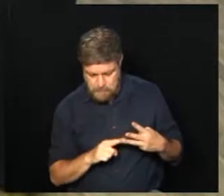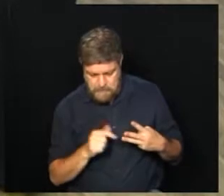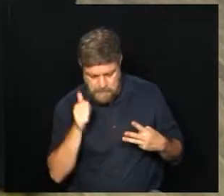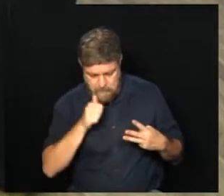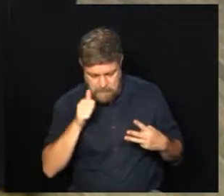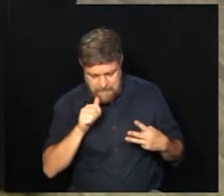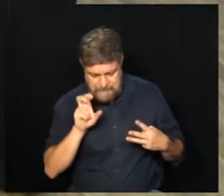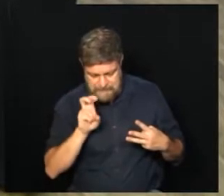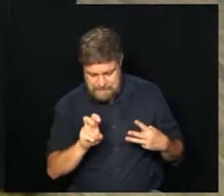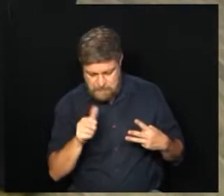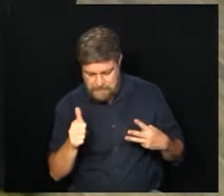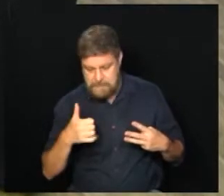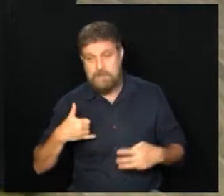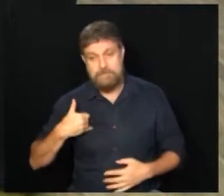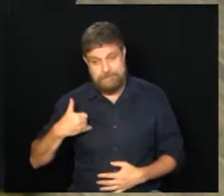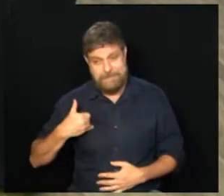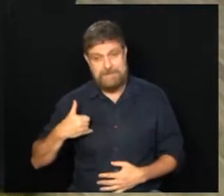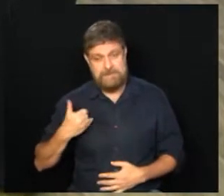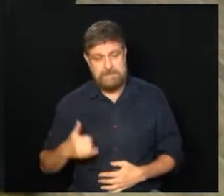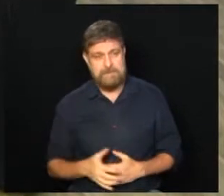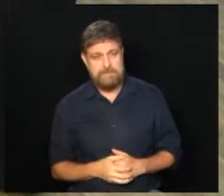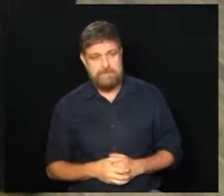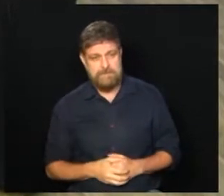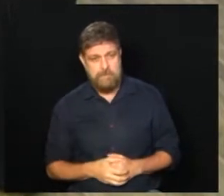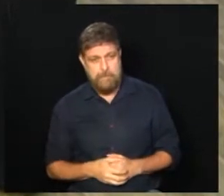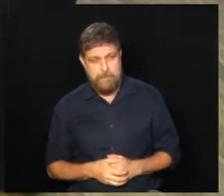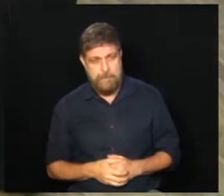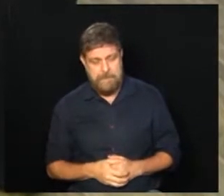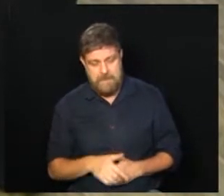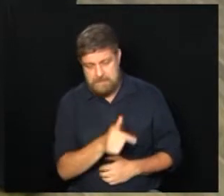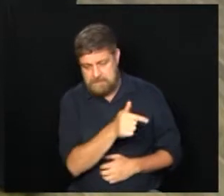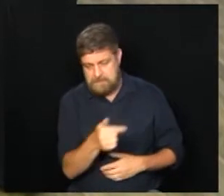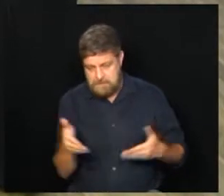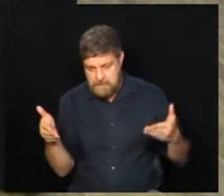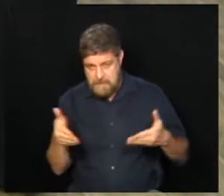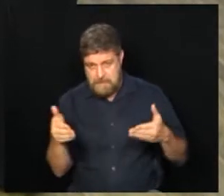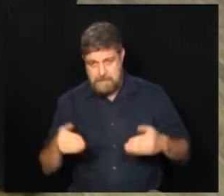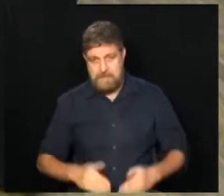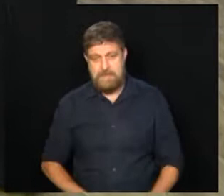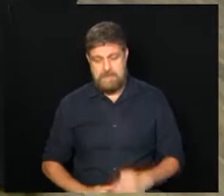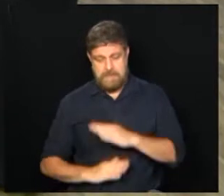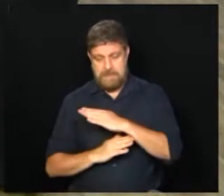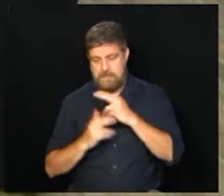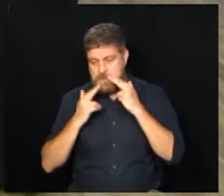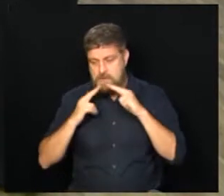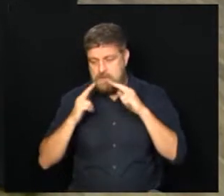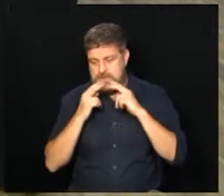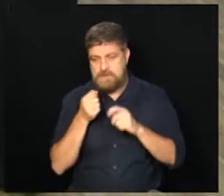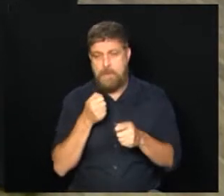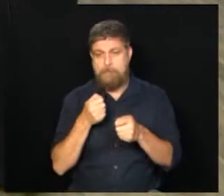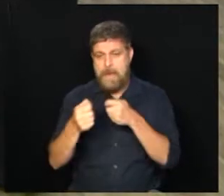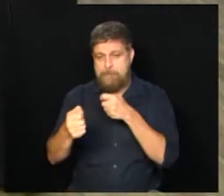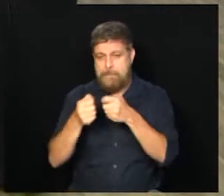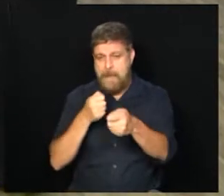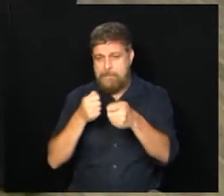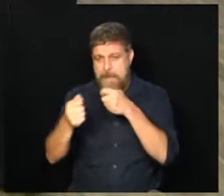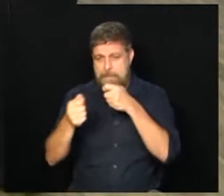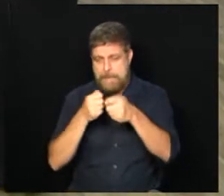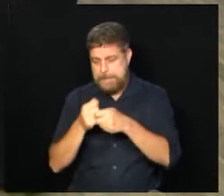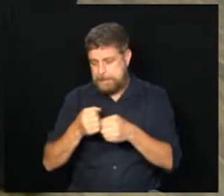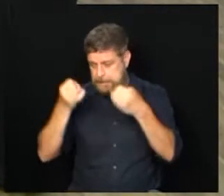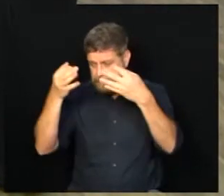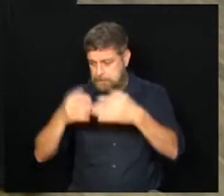de 51 anos. Minabreu, essa semana aqui no Câmara Notícia eu fiz uma entrevista falando sobre a importância